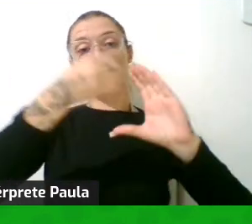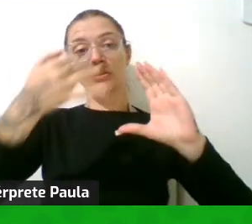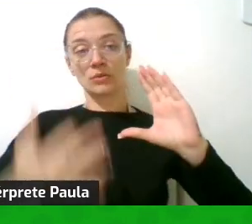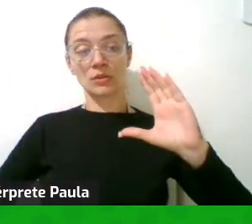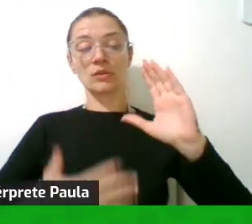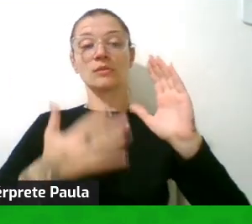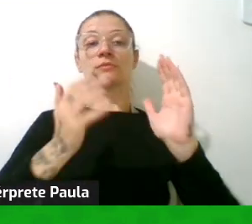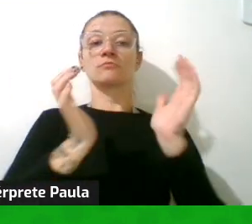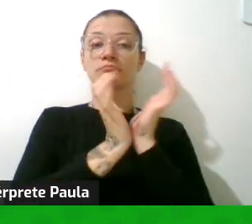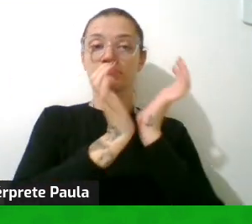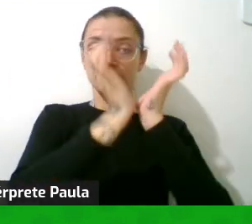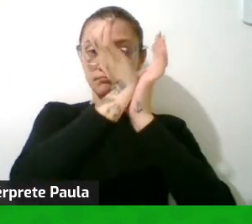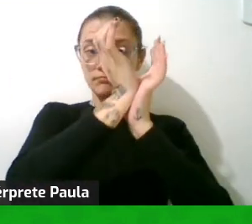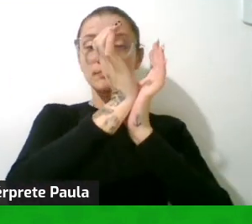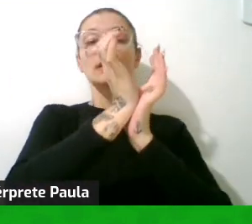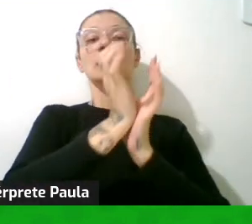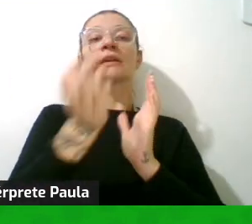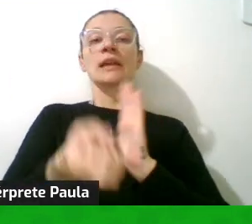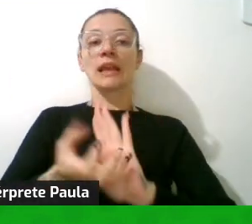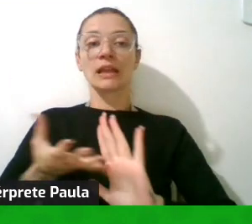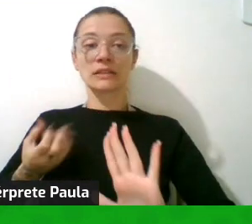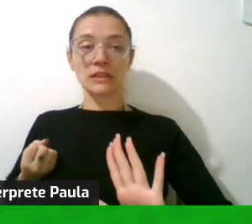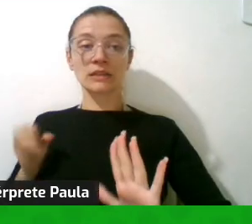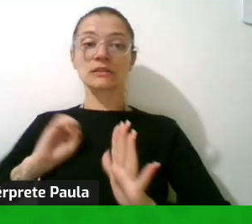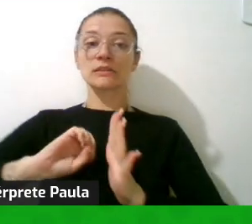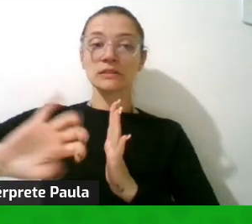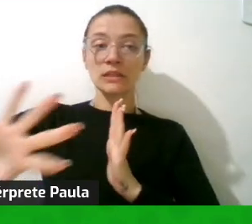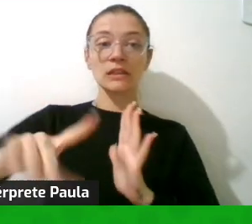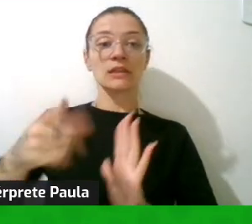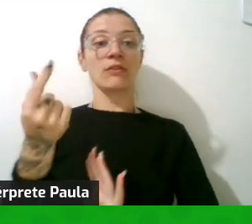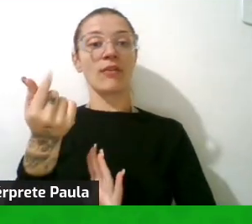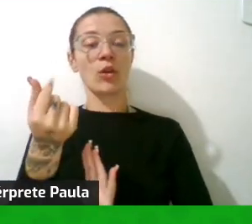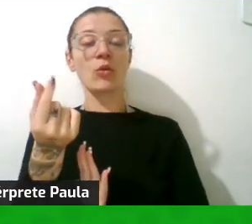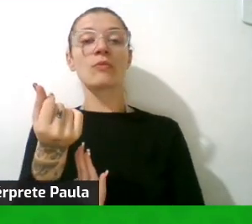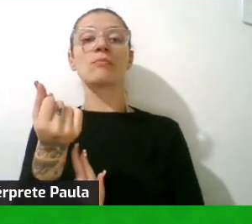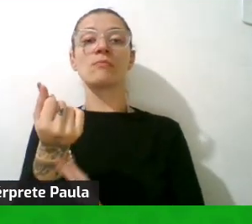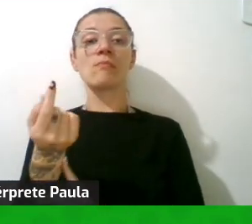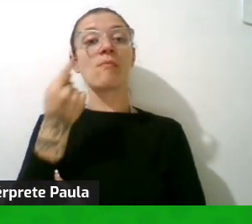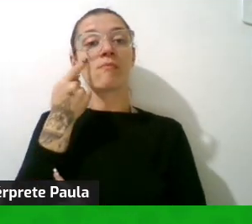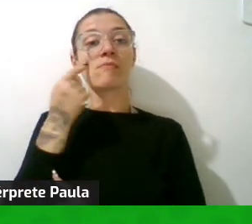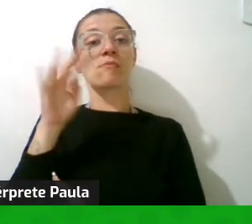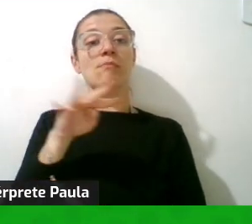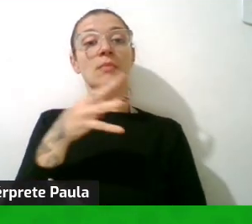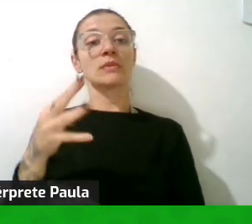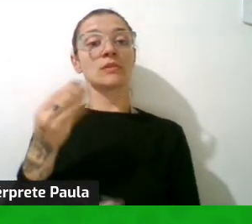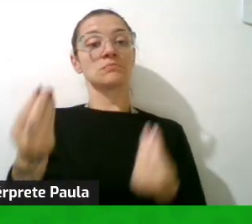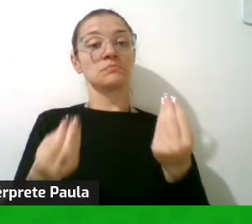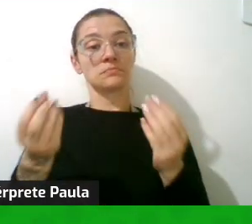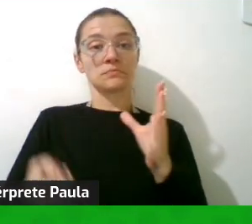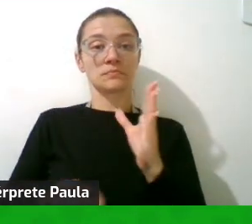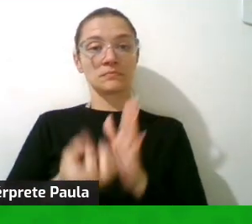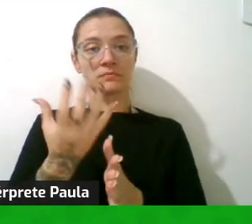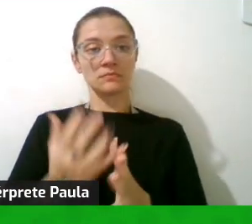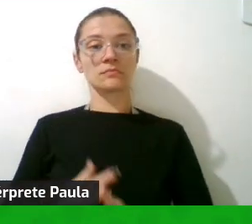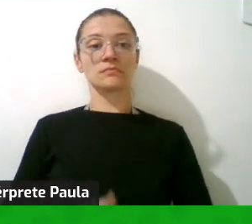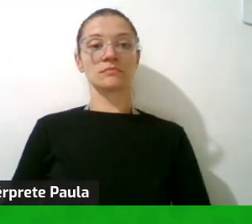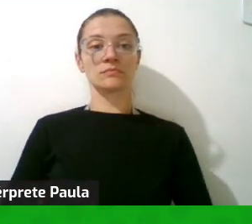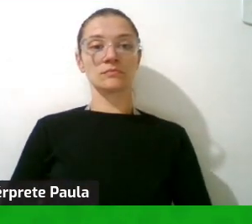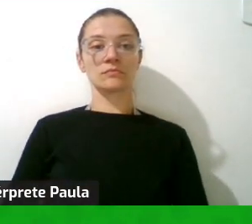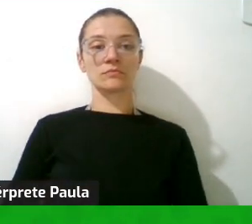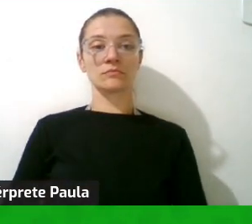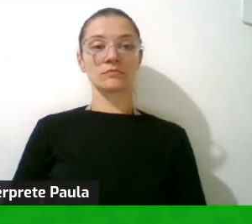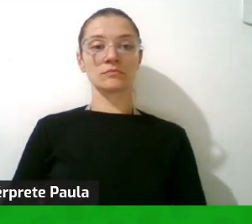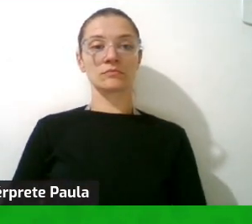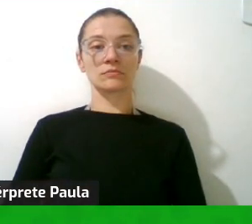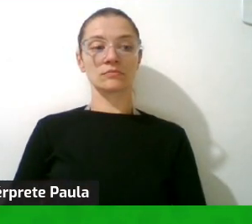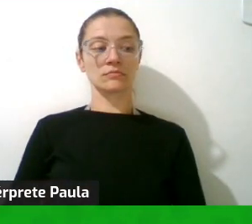primeiros dados, marcar a entrada ou saída, formatar os valores. Mais uma ideia aqui da planilha que vai criar, eu pensei um pouco diferente ali depois que